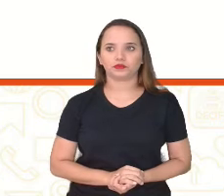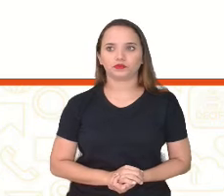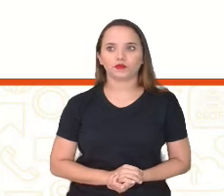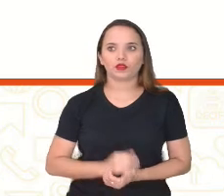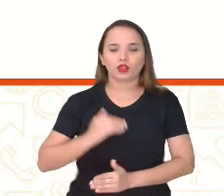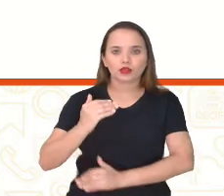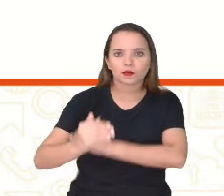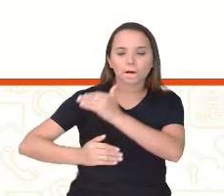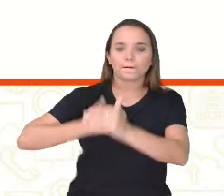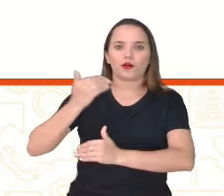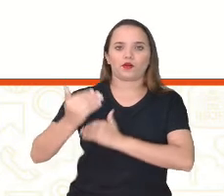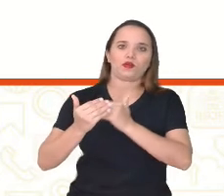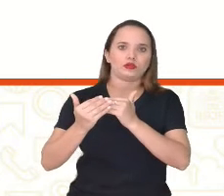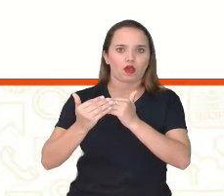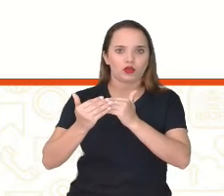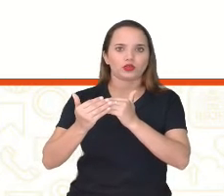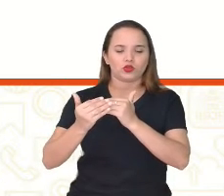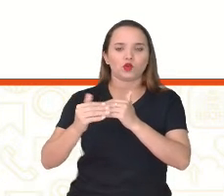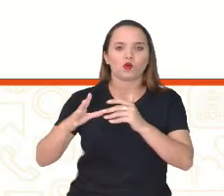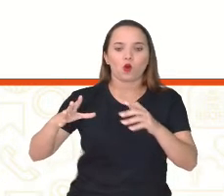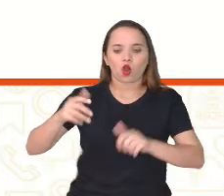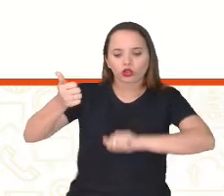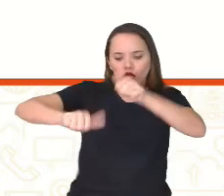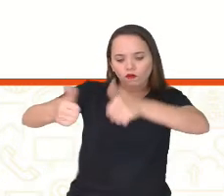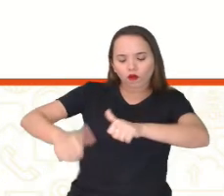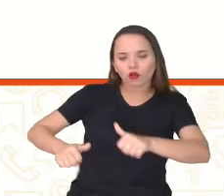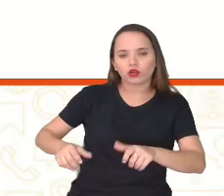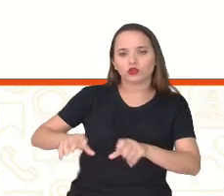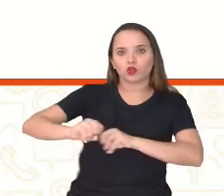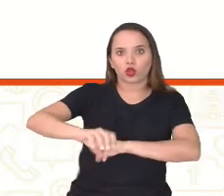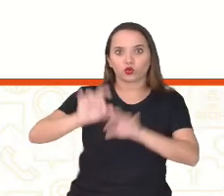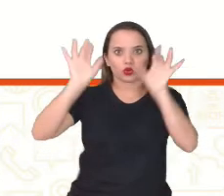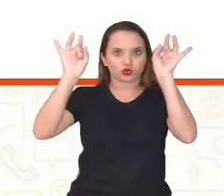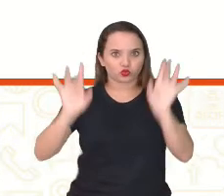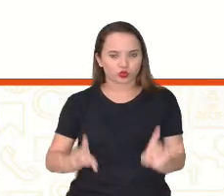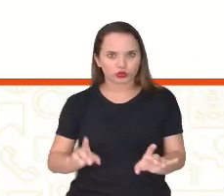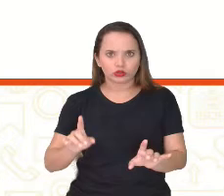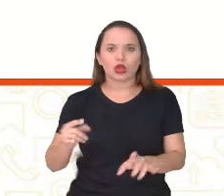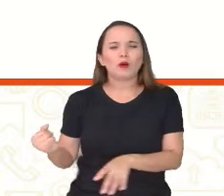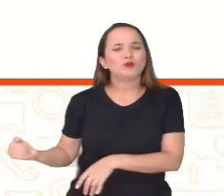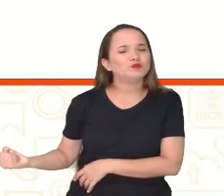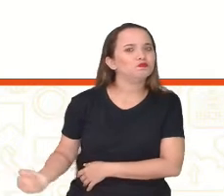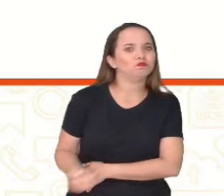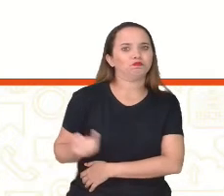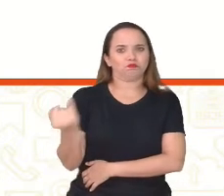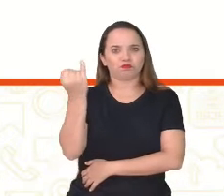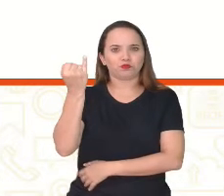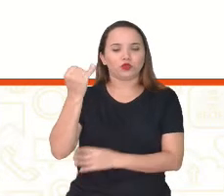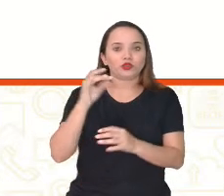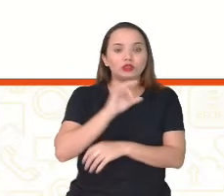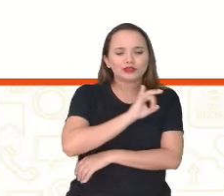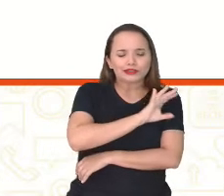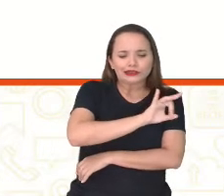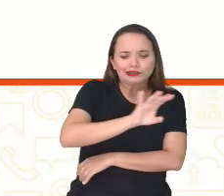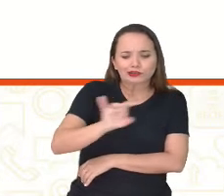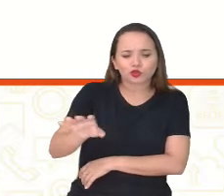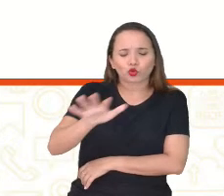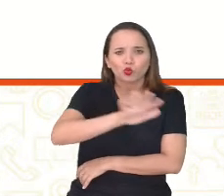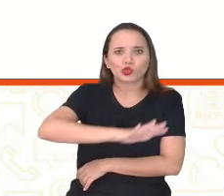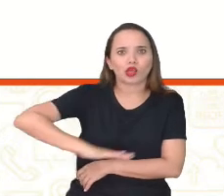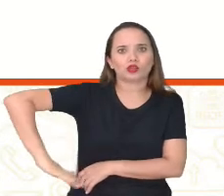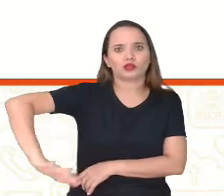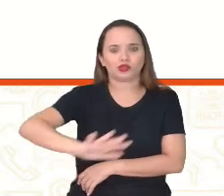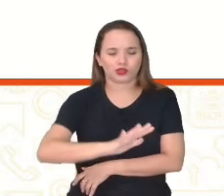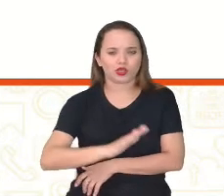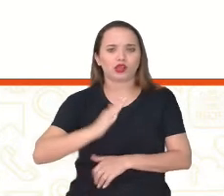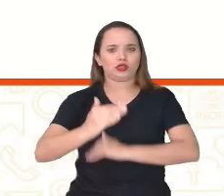O processo avaliativo na educação especial é de suma importância em todos os âmbitos do